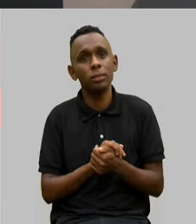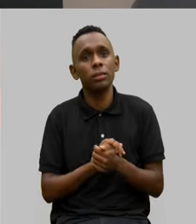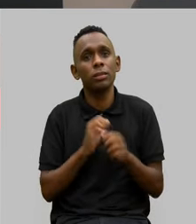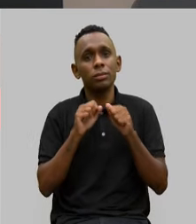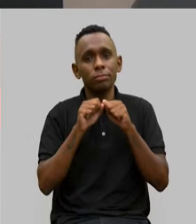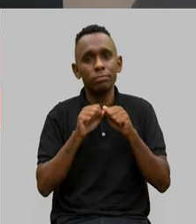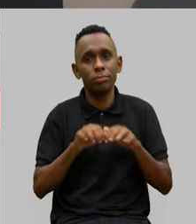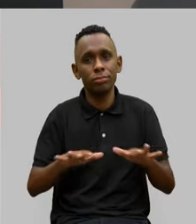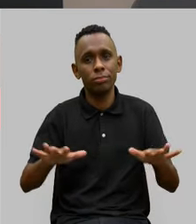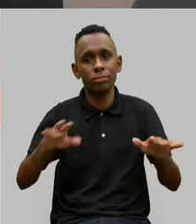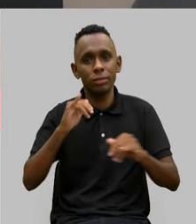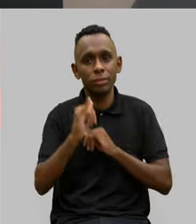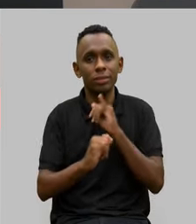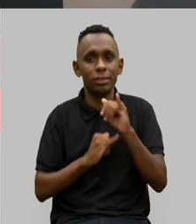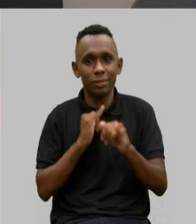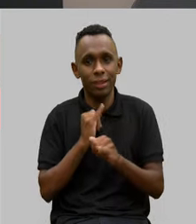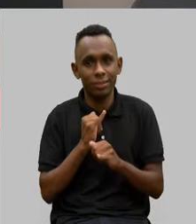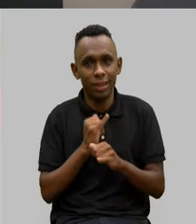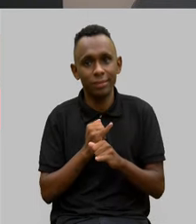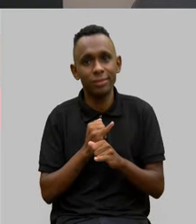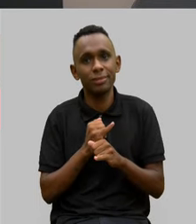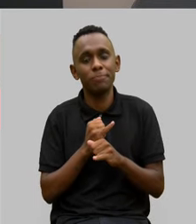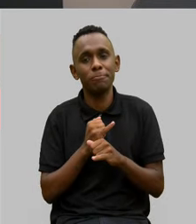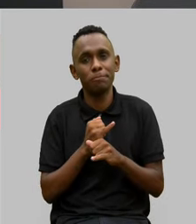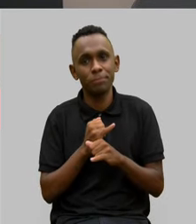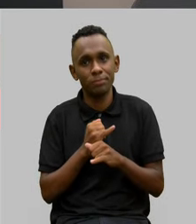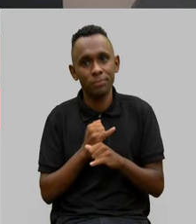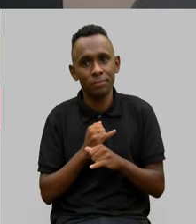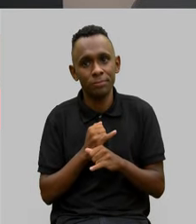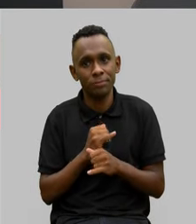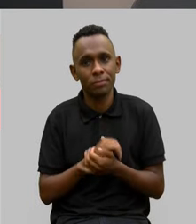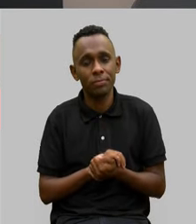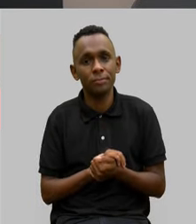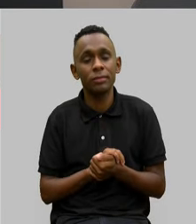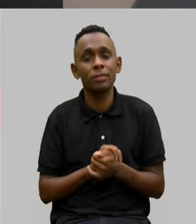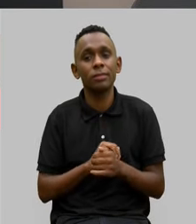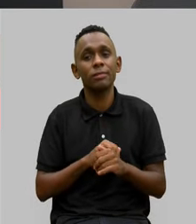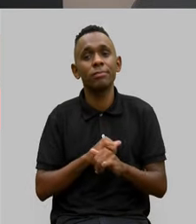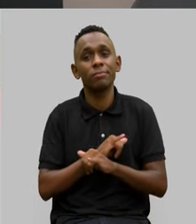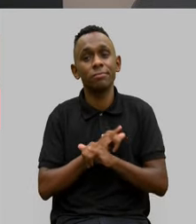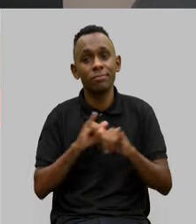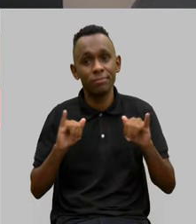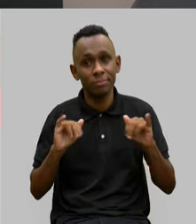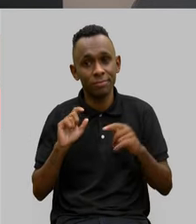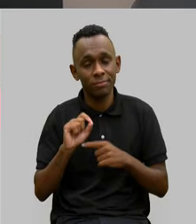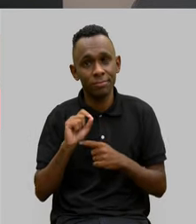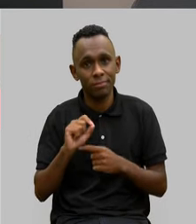aí pela internet e que diz o